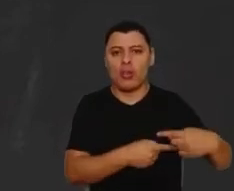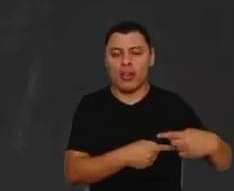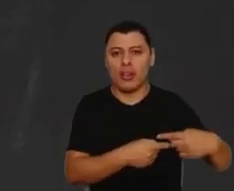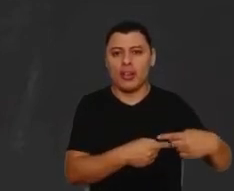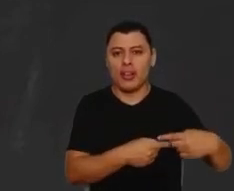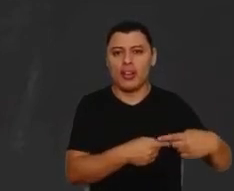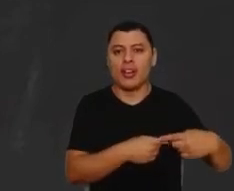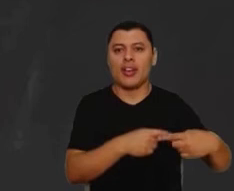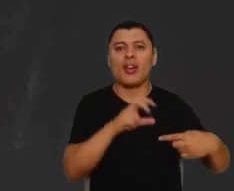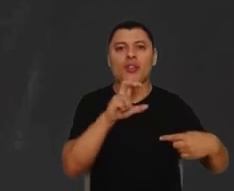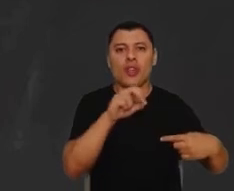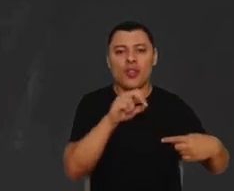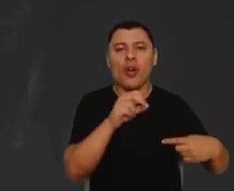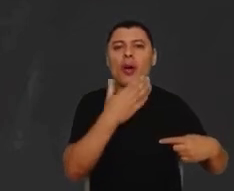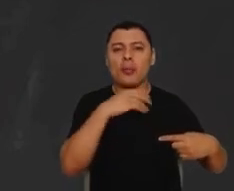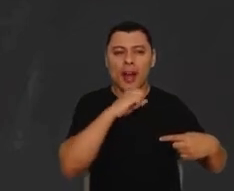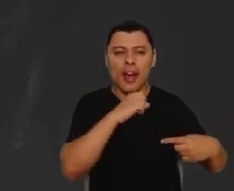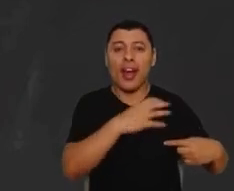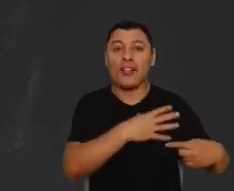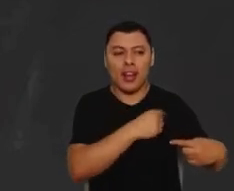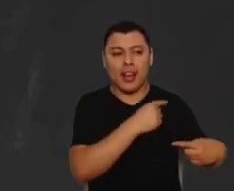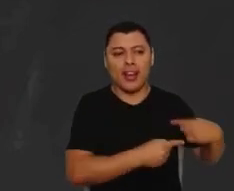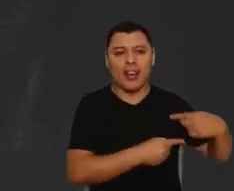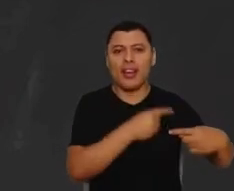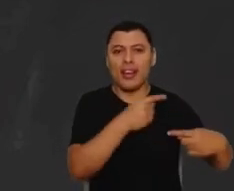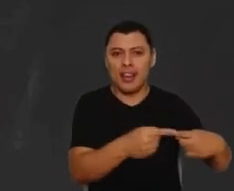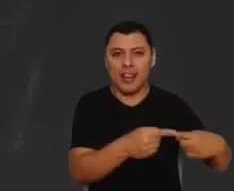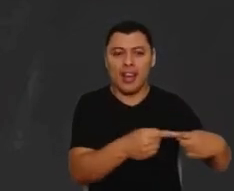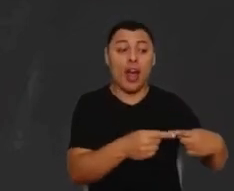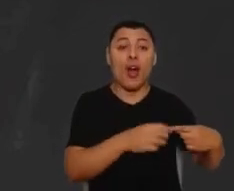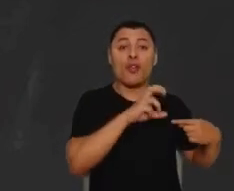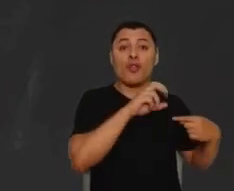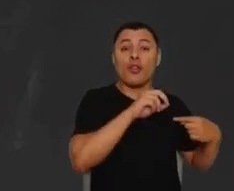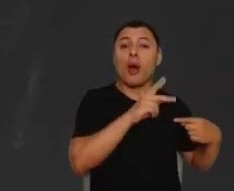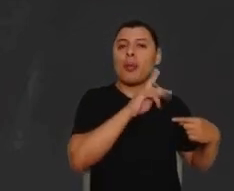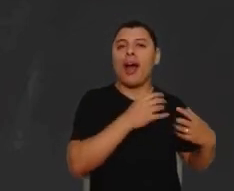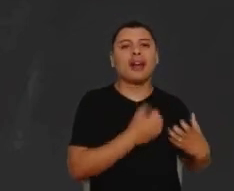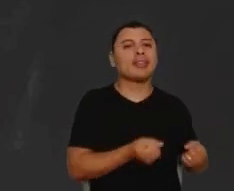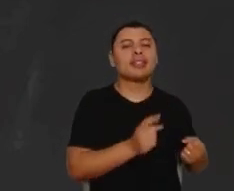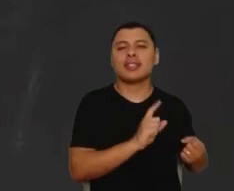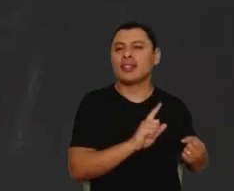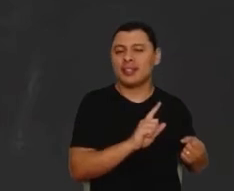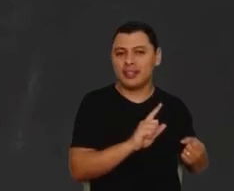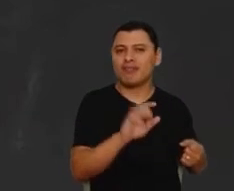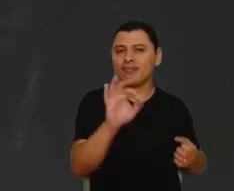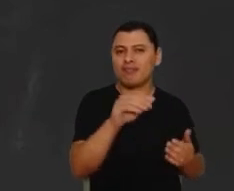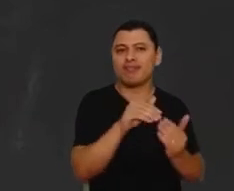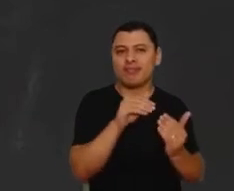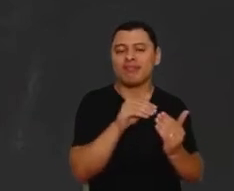cima da outra pergunta, eu posso esclarecer que essa aversão que o produtor